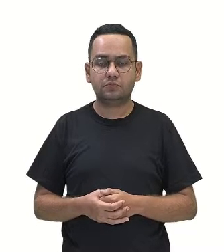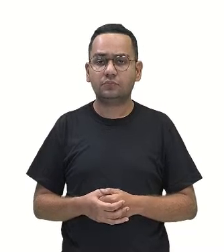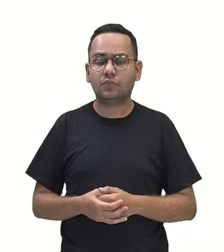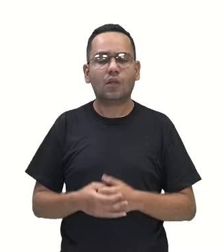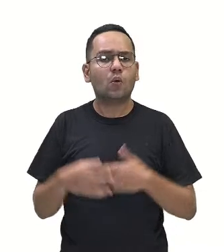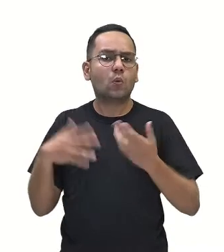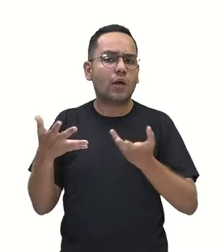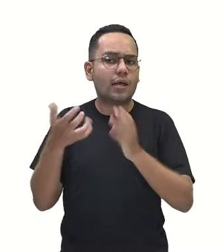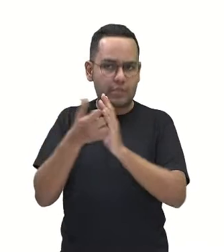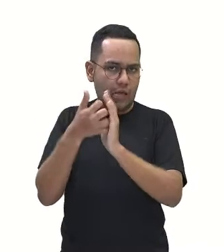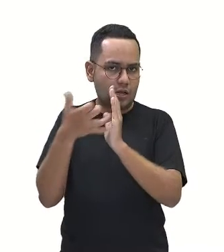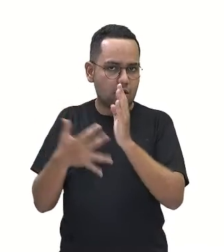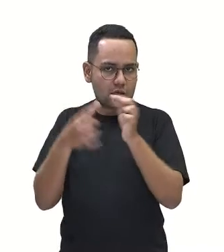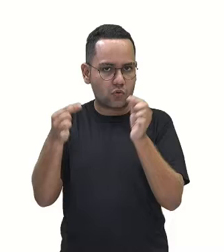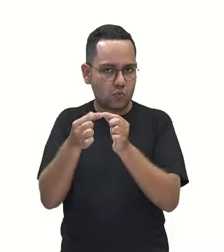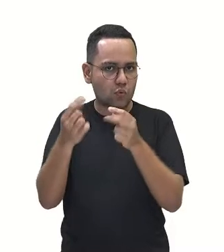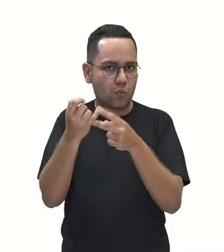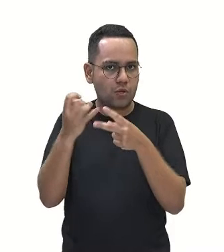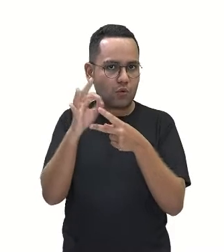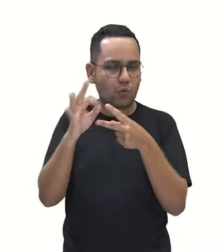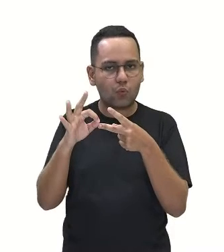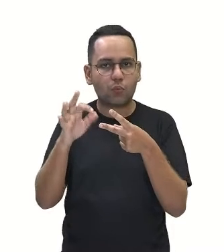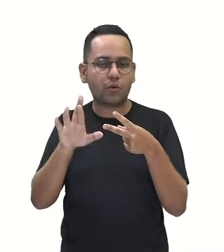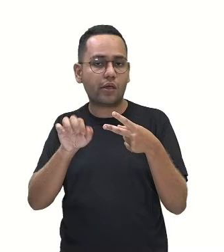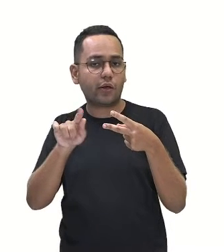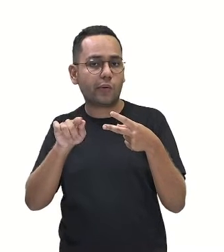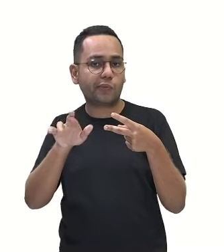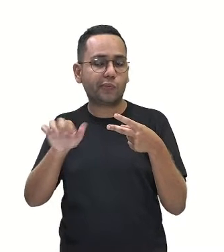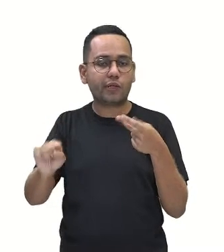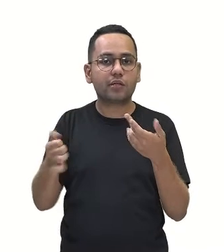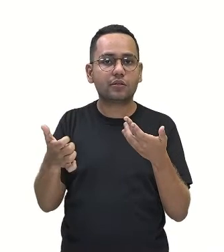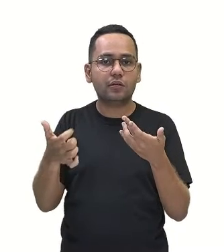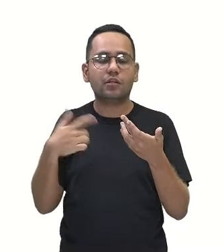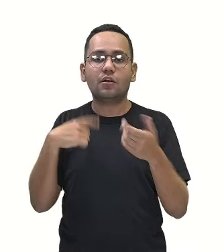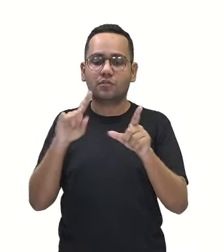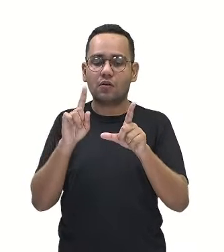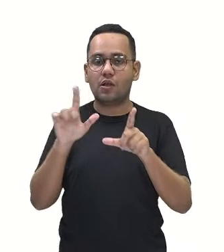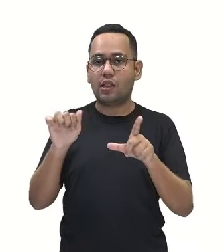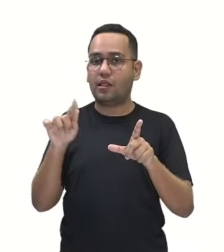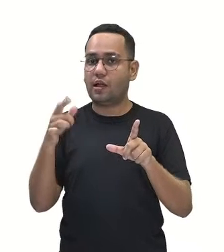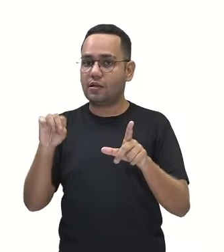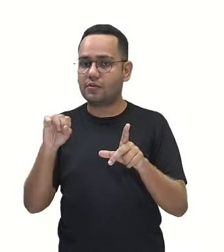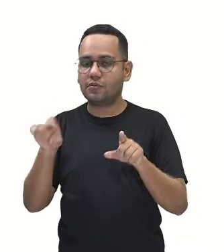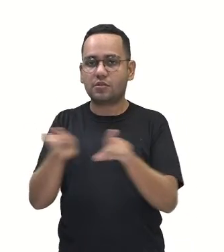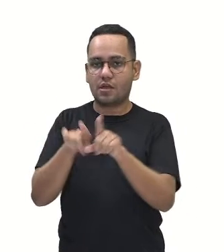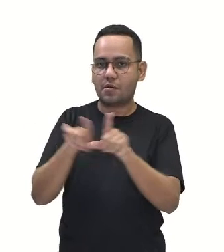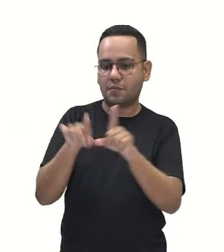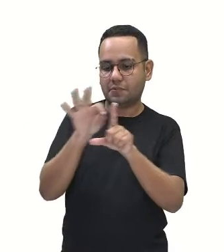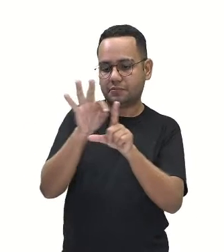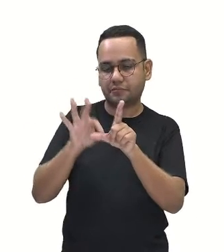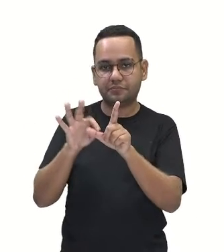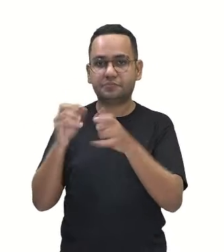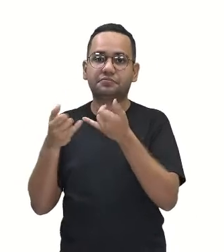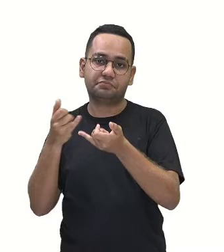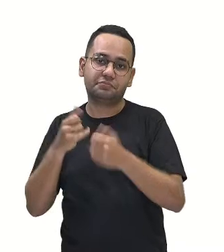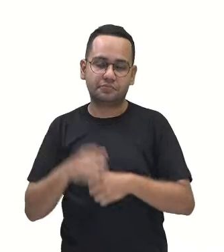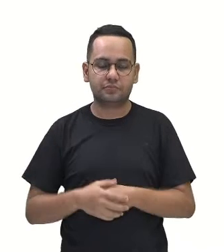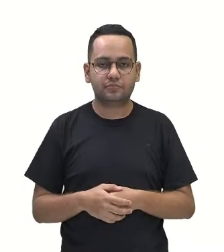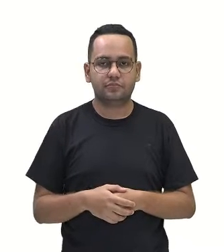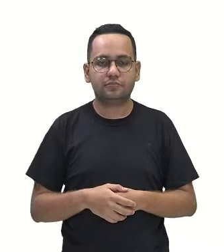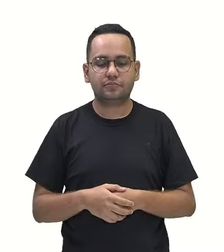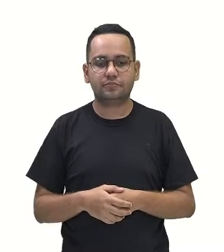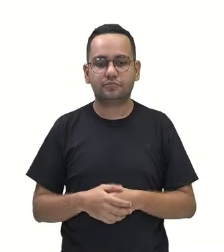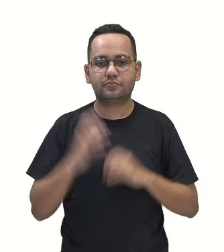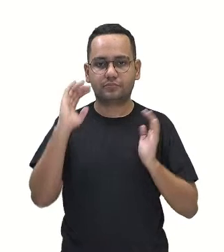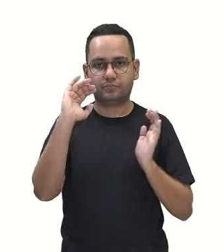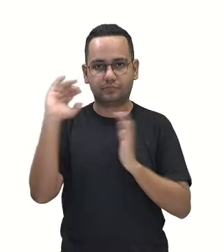aqueles polígonos que possuem lados e ângulos congruentes. E nós temos aqui também mais um exemplo de um